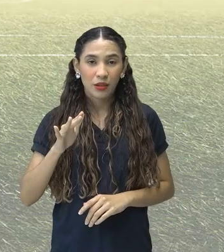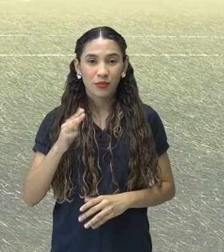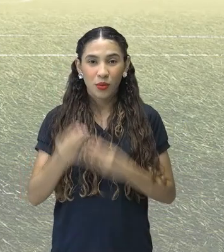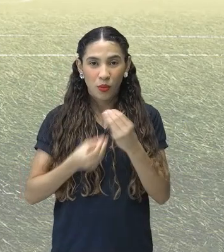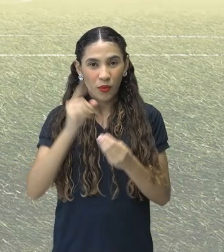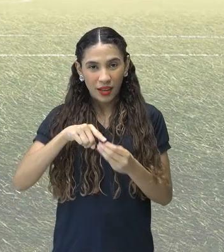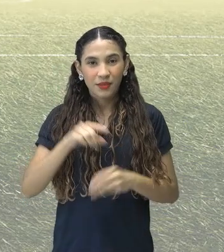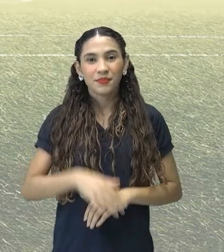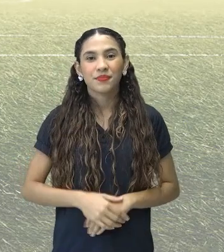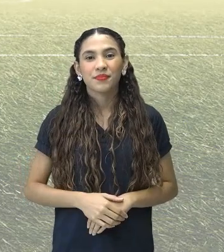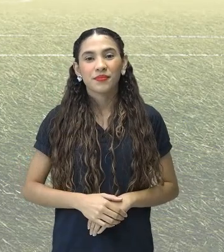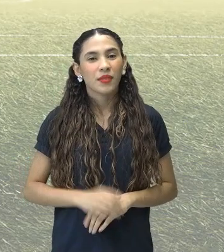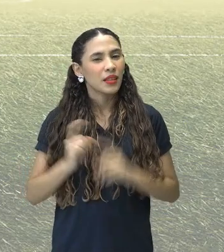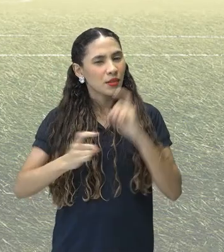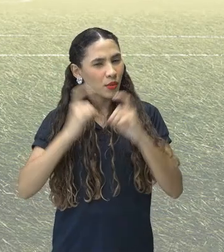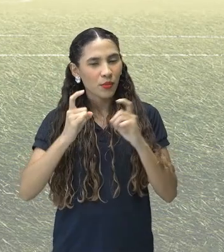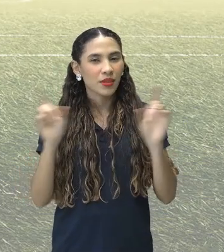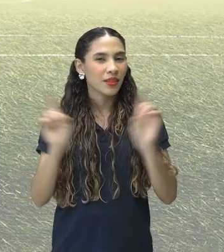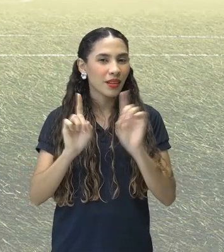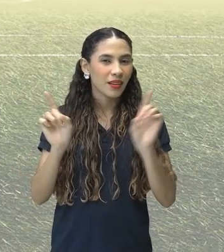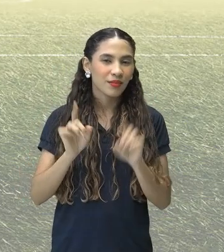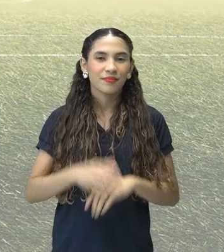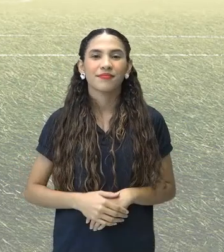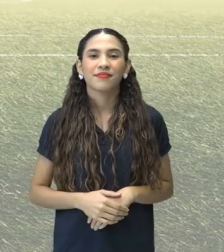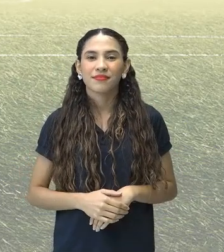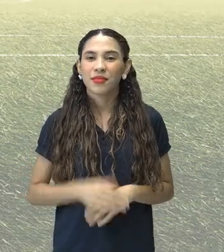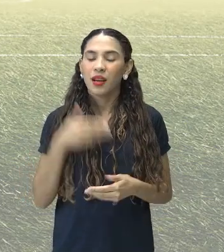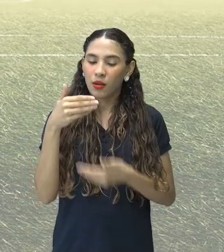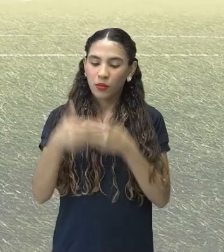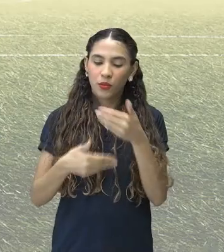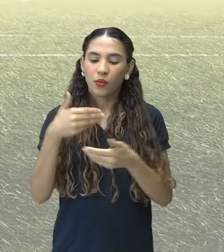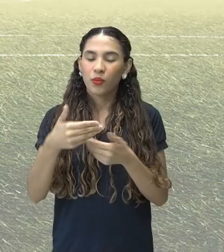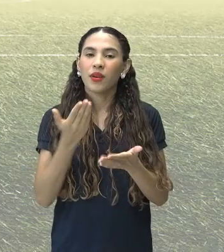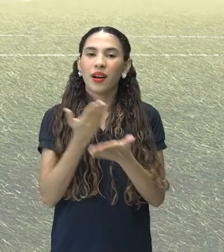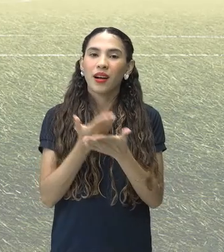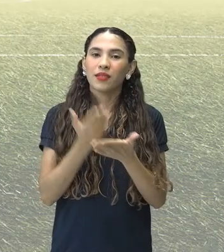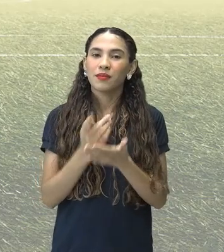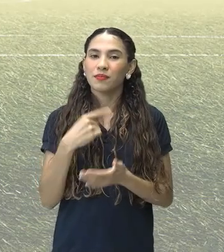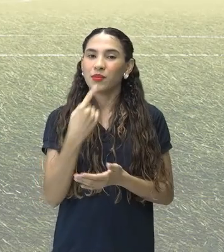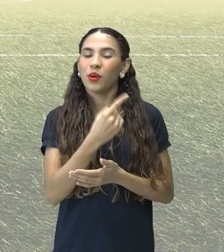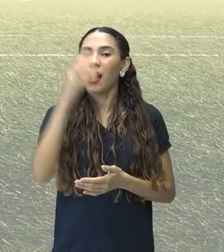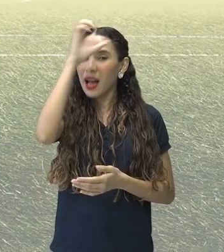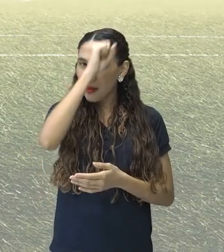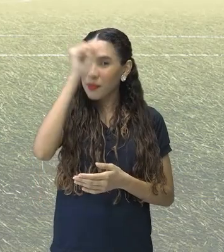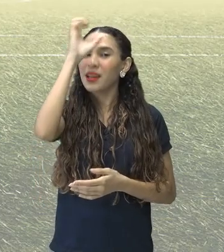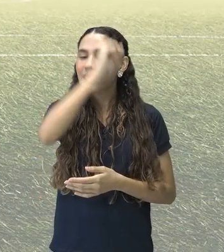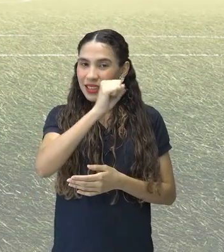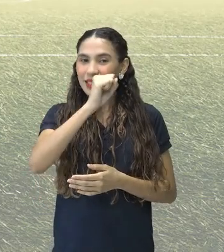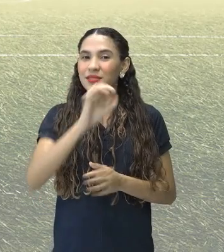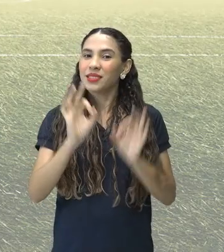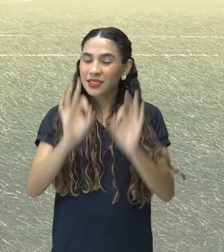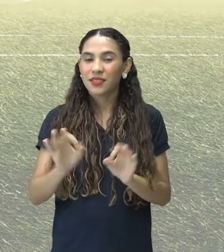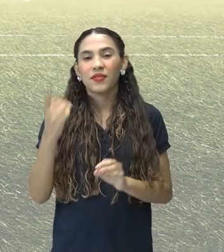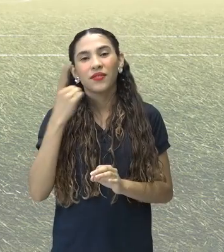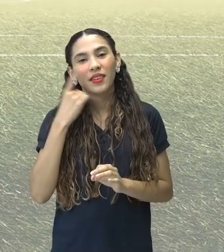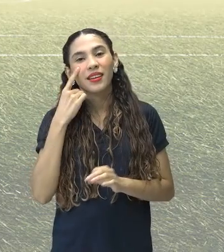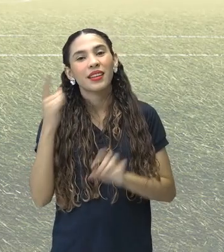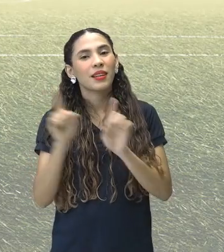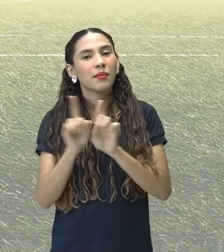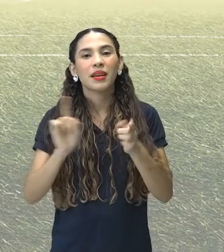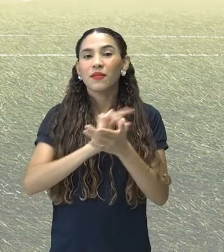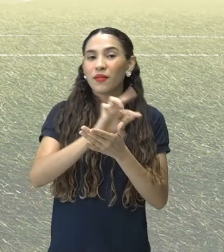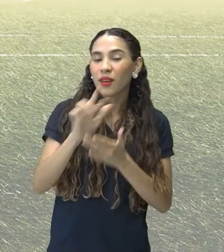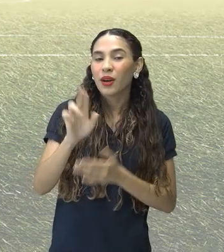nossa razão? Mas não se preocupe não, que ao longo aqui da nossa aula nós vamos aprender muito e ver, claro,